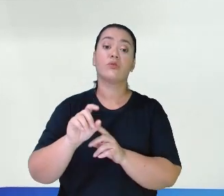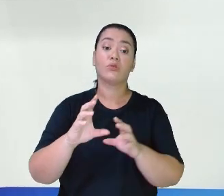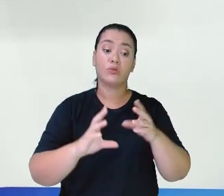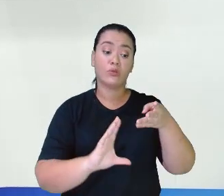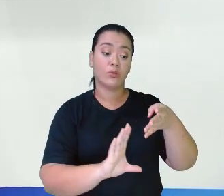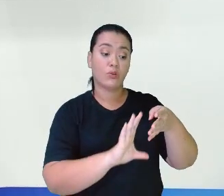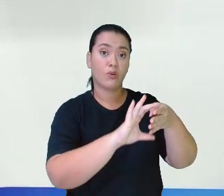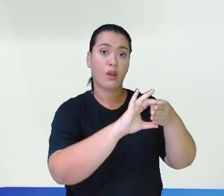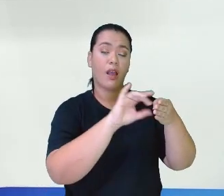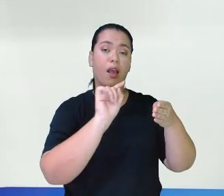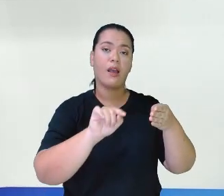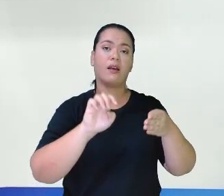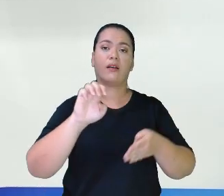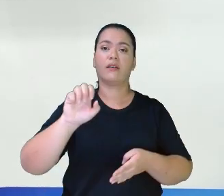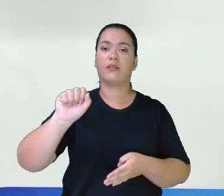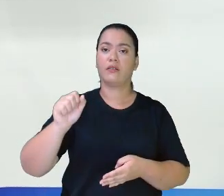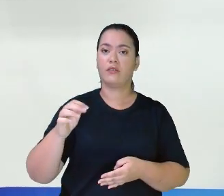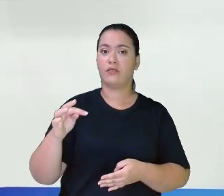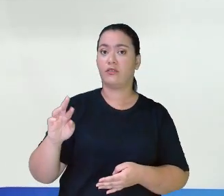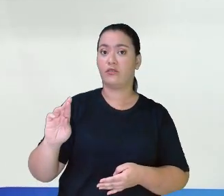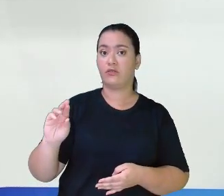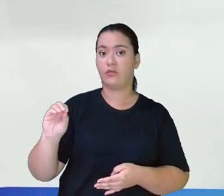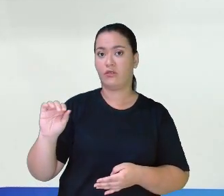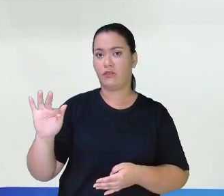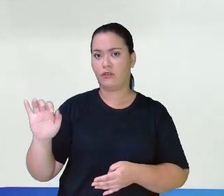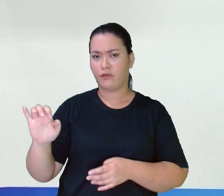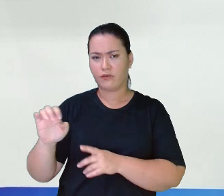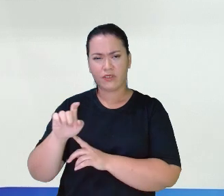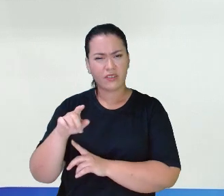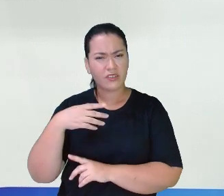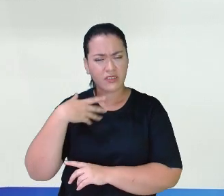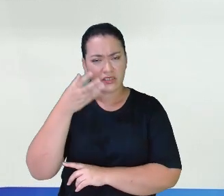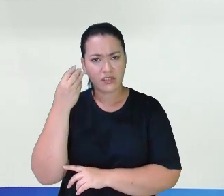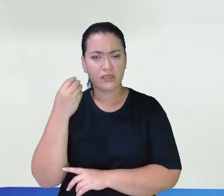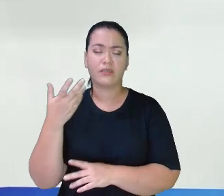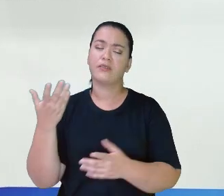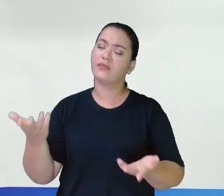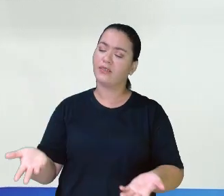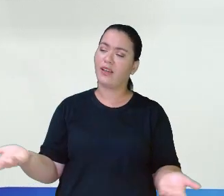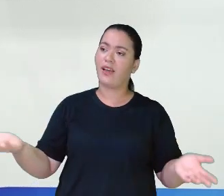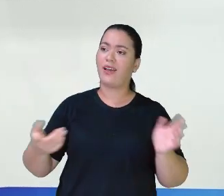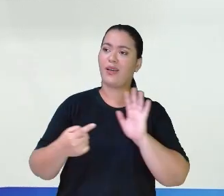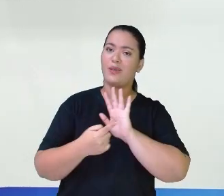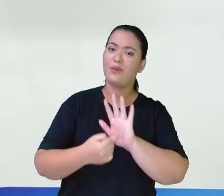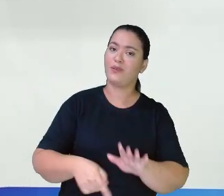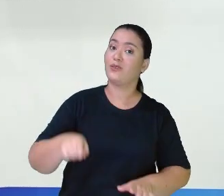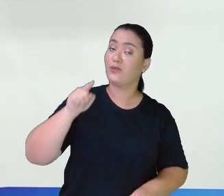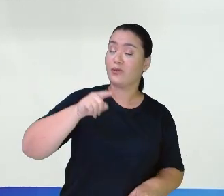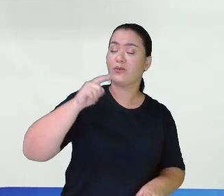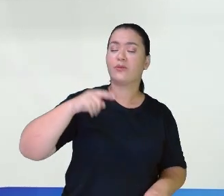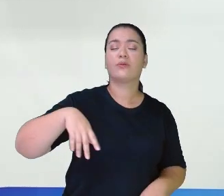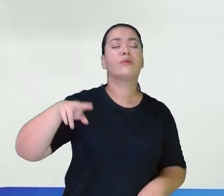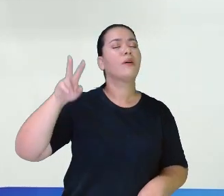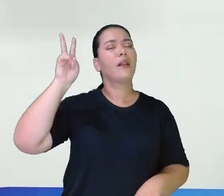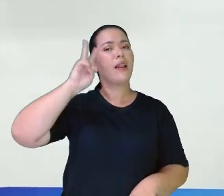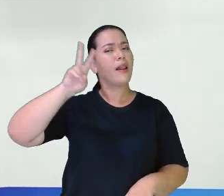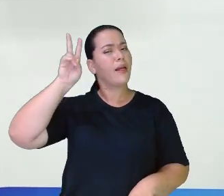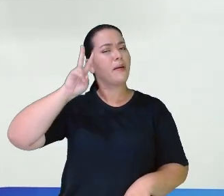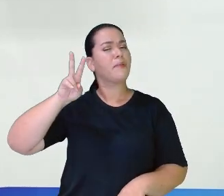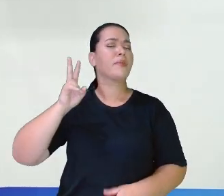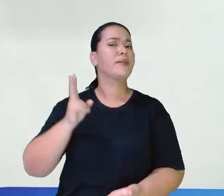uma estrofe. Muito bom. Estava esquecido? Por isso que eu trouxe, que é para sua mente aí sempre estar